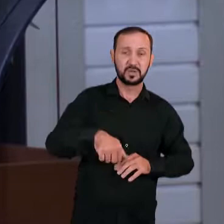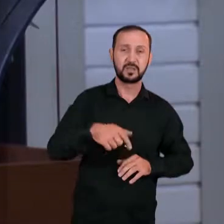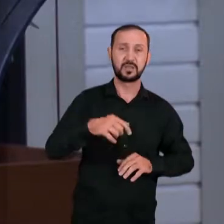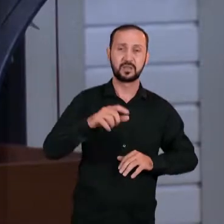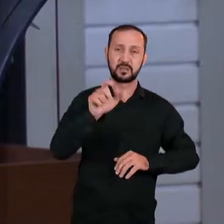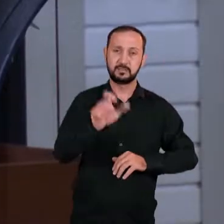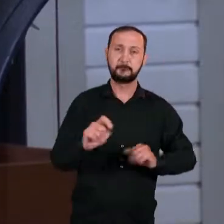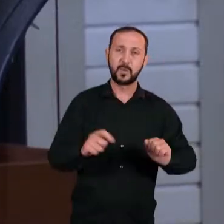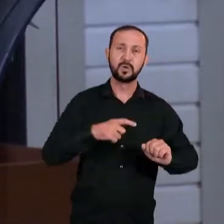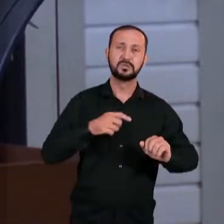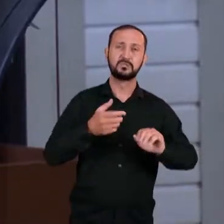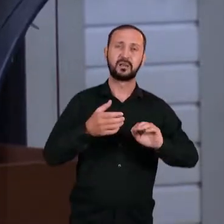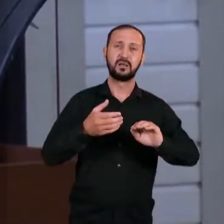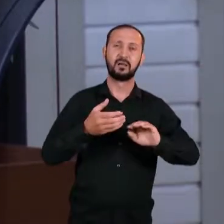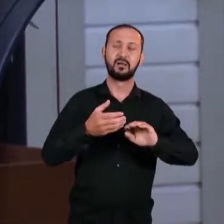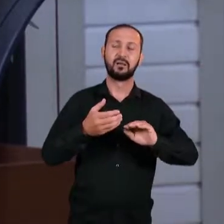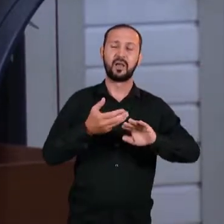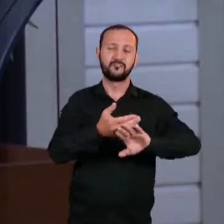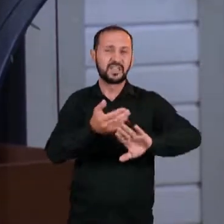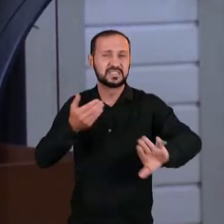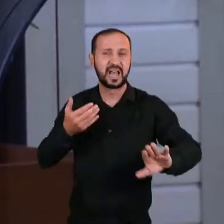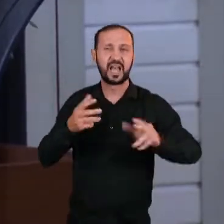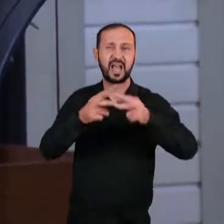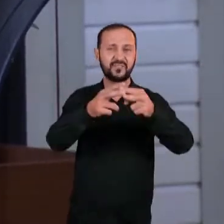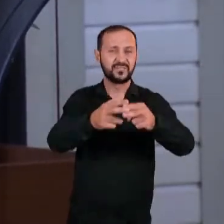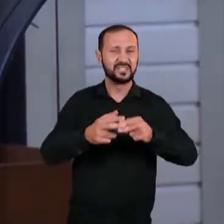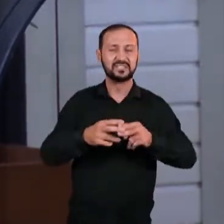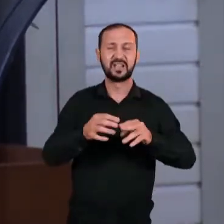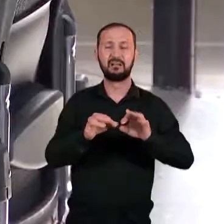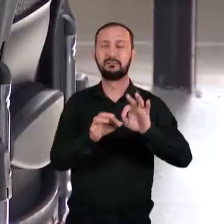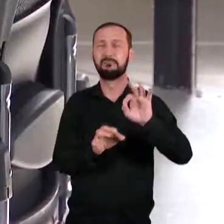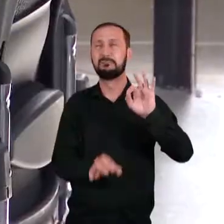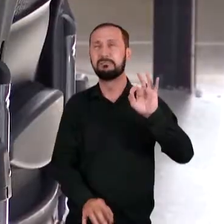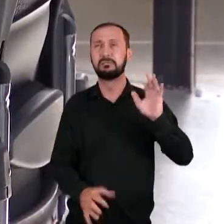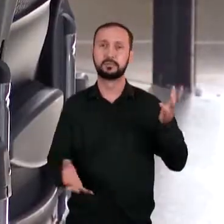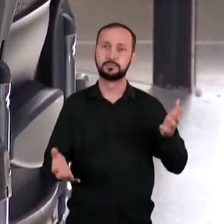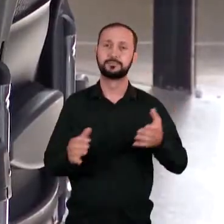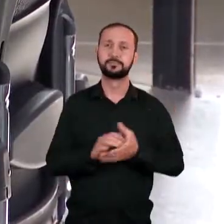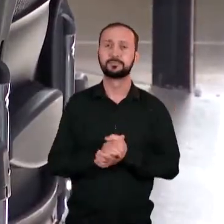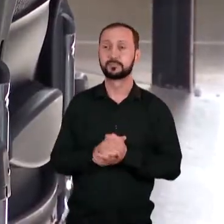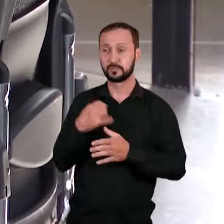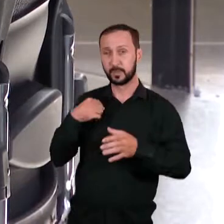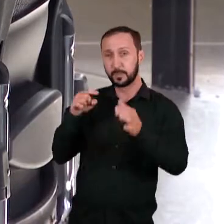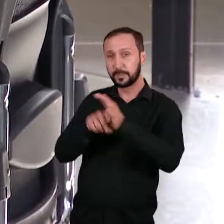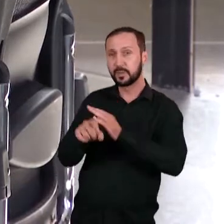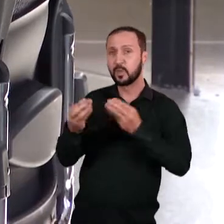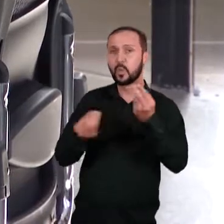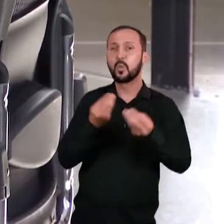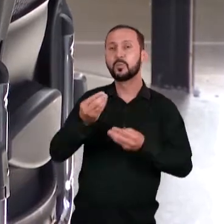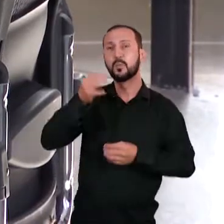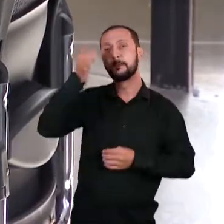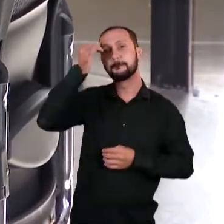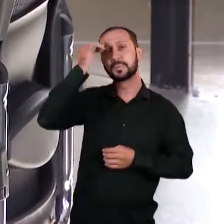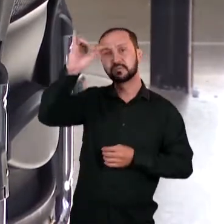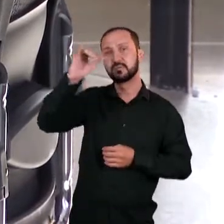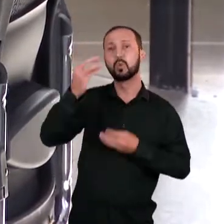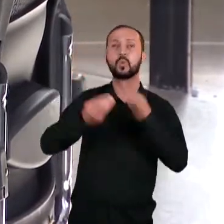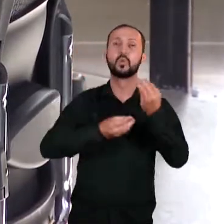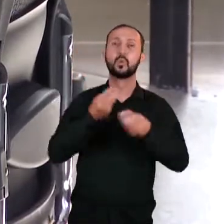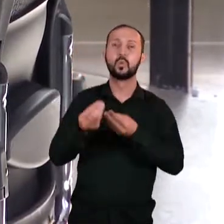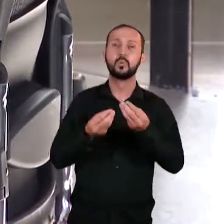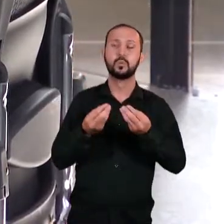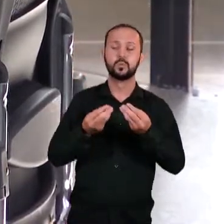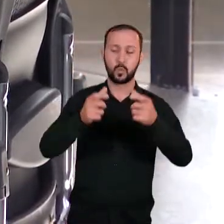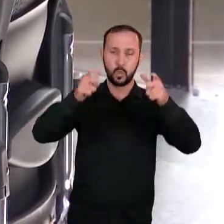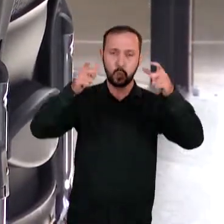afastamentos longos, depois às vezes até de dificuldade para o retorno no mercado de trabalho. Doutora, tem como prevenir? Existe uma construção de